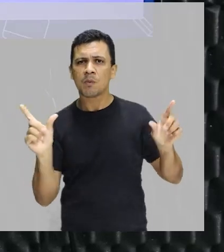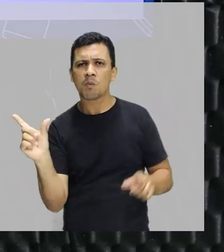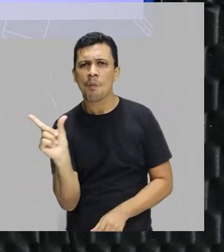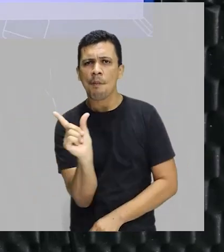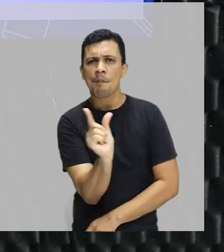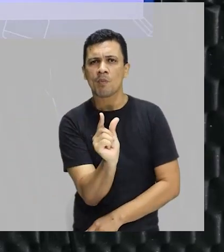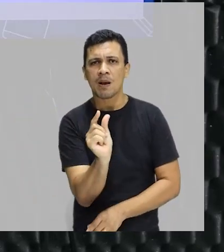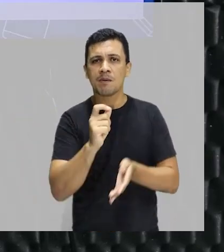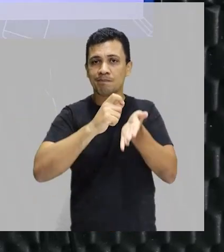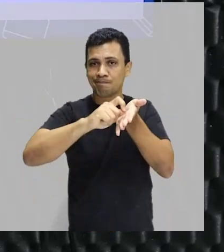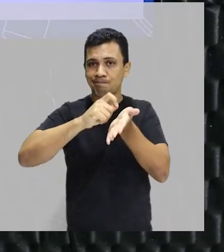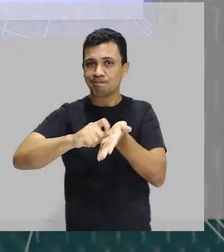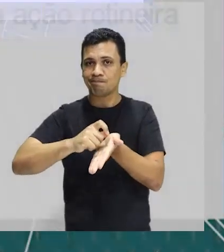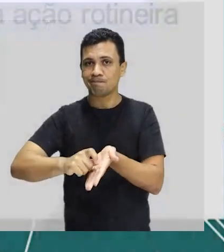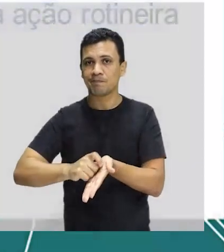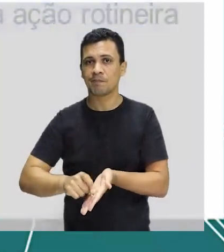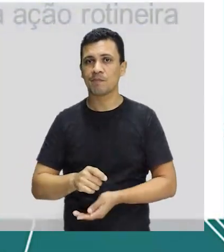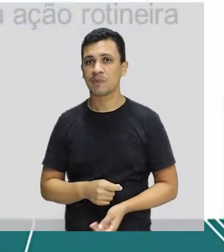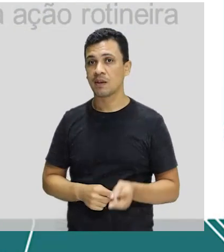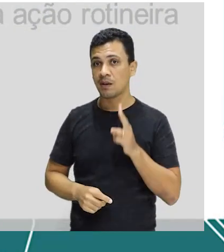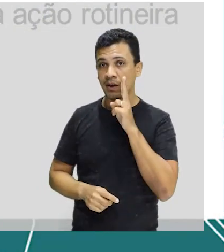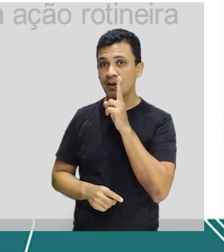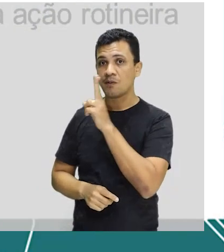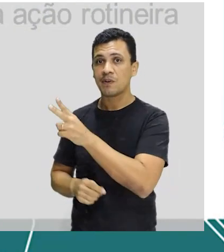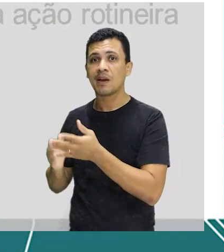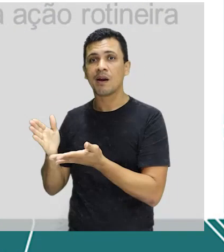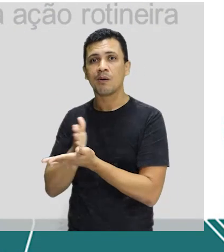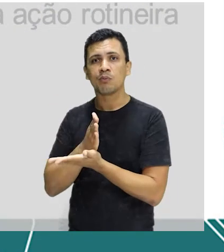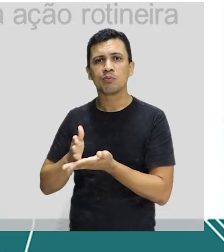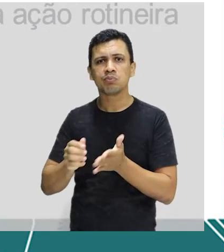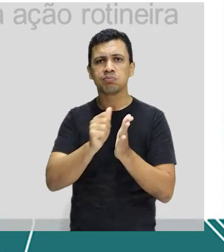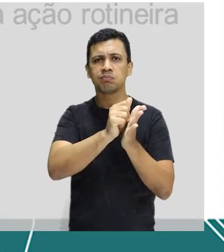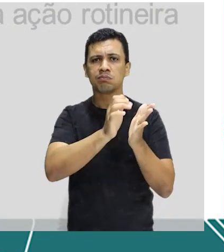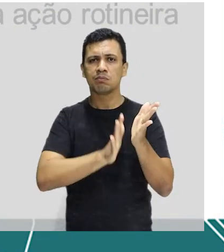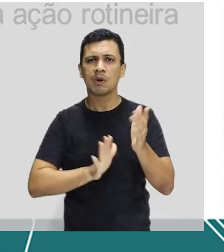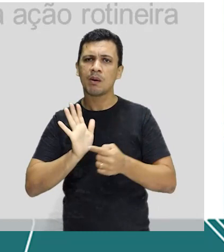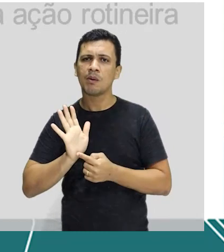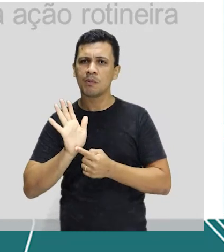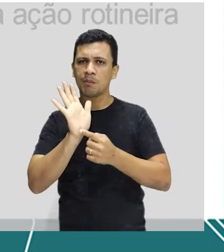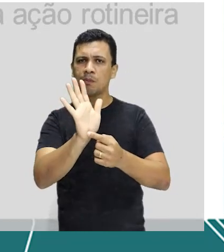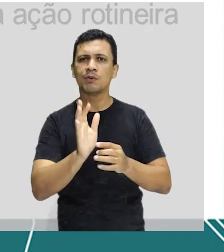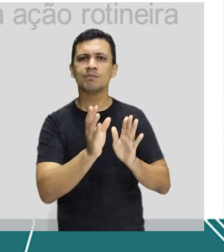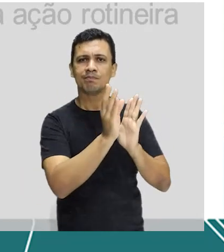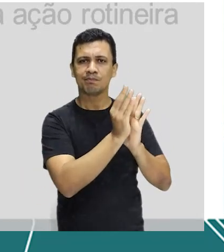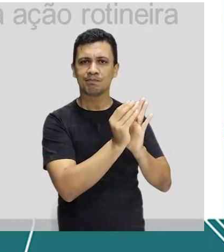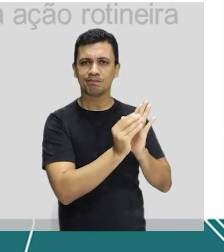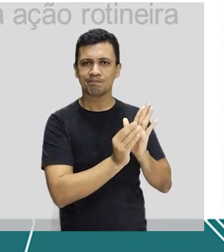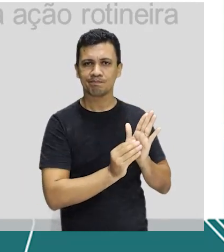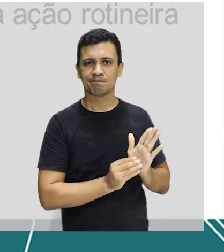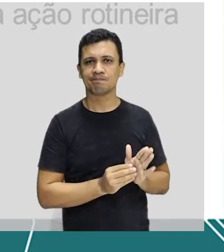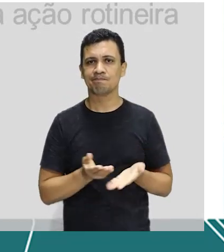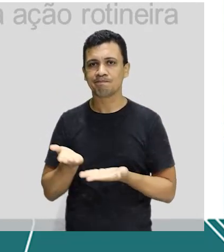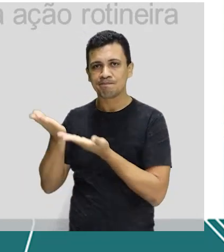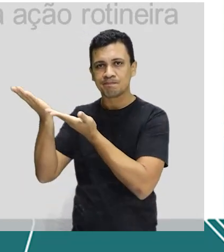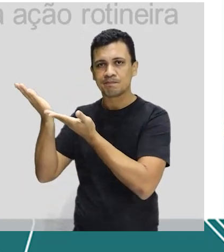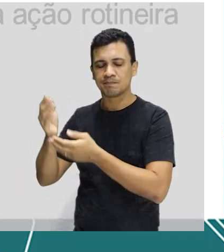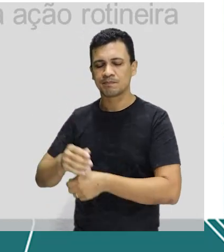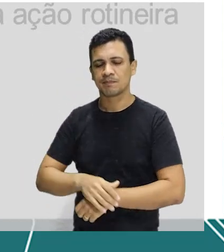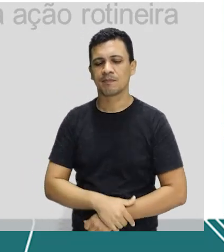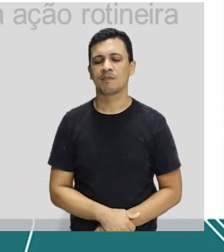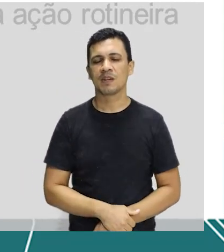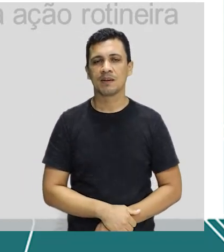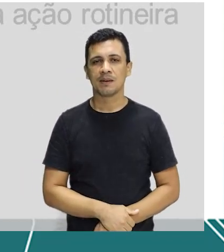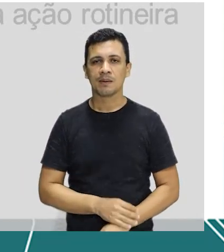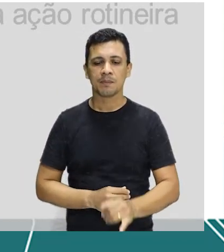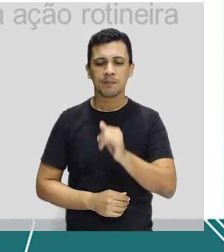ok? Vamos ver exemplos, vamos ver alguns exercícios que demonstram esse conteúdo em algumas situações. Aqui eu tenho,